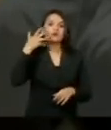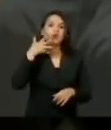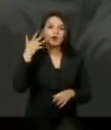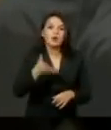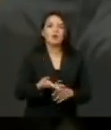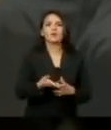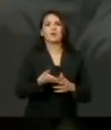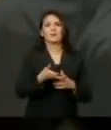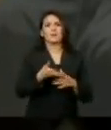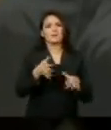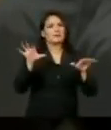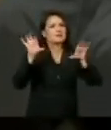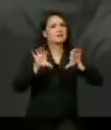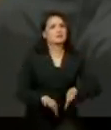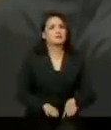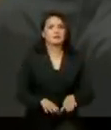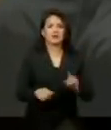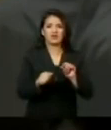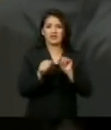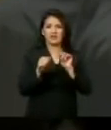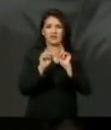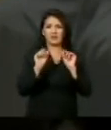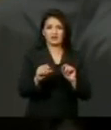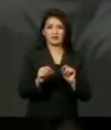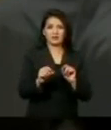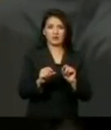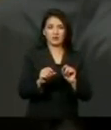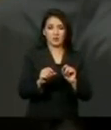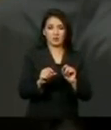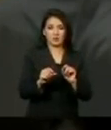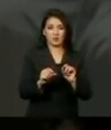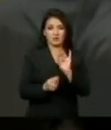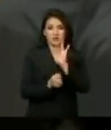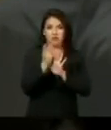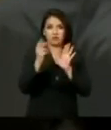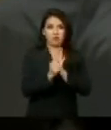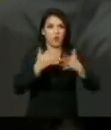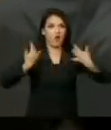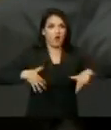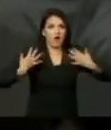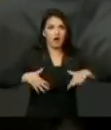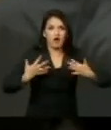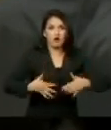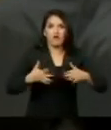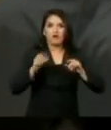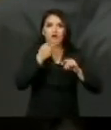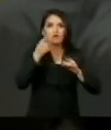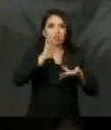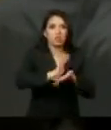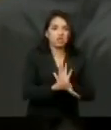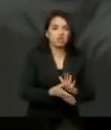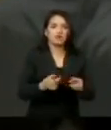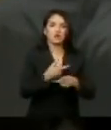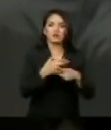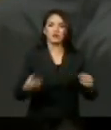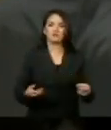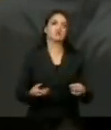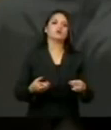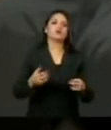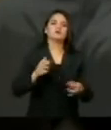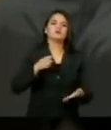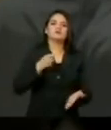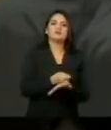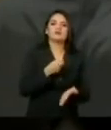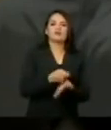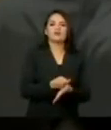que fazem de números exagerados e enfiaram - conseqüências do desastre um ponto crítico severo que espero